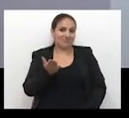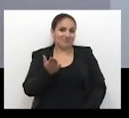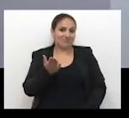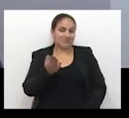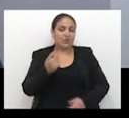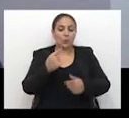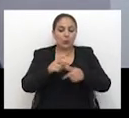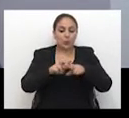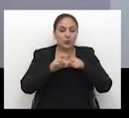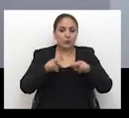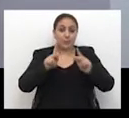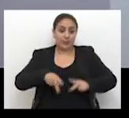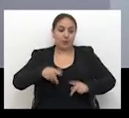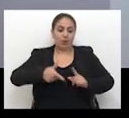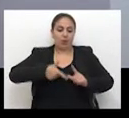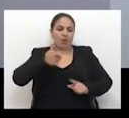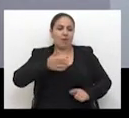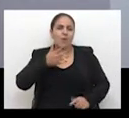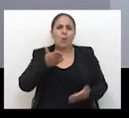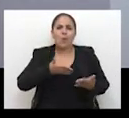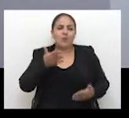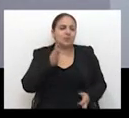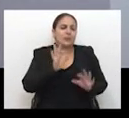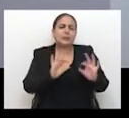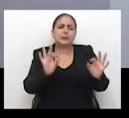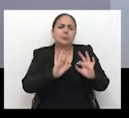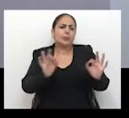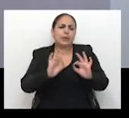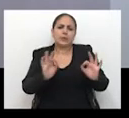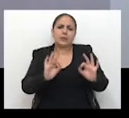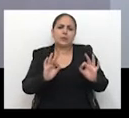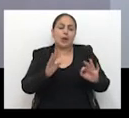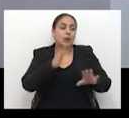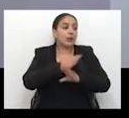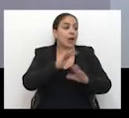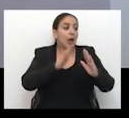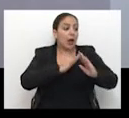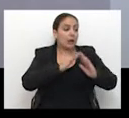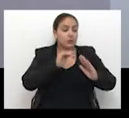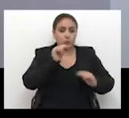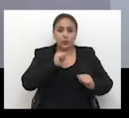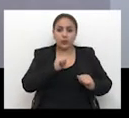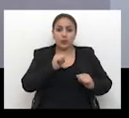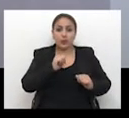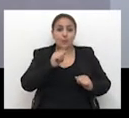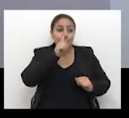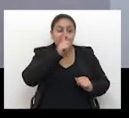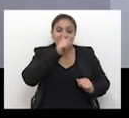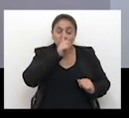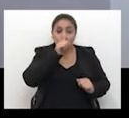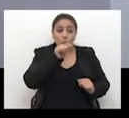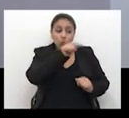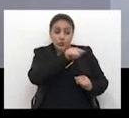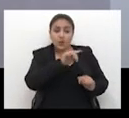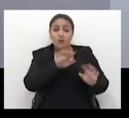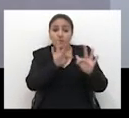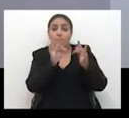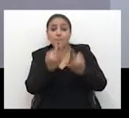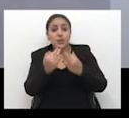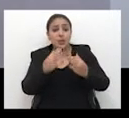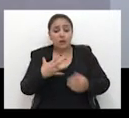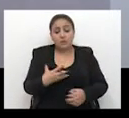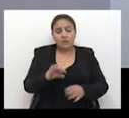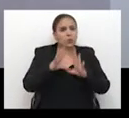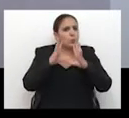pra pro bandido hoje está muito simples muito fácil entrar na sua casa e botar em risco você sua família